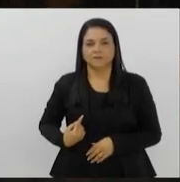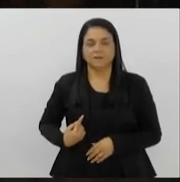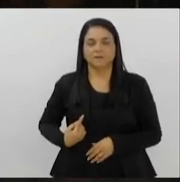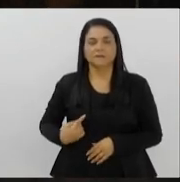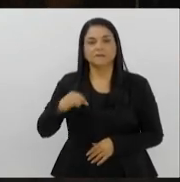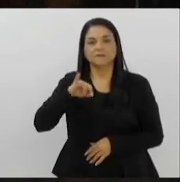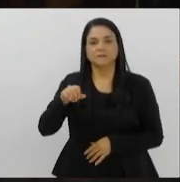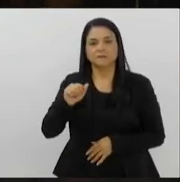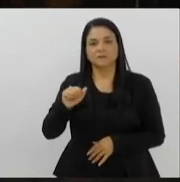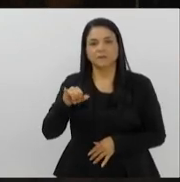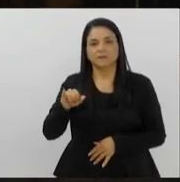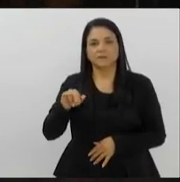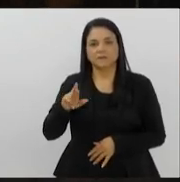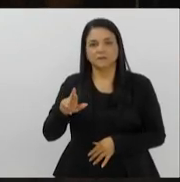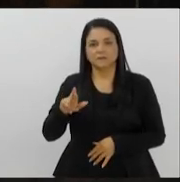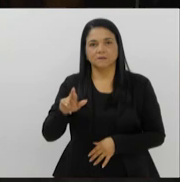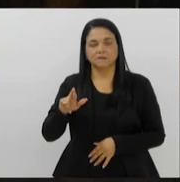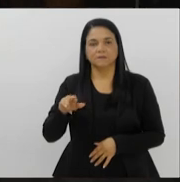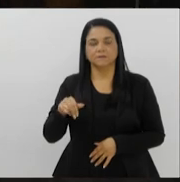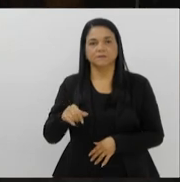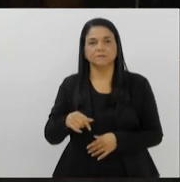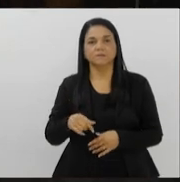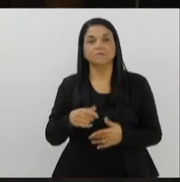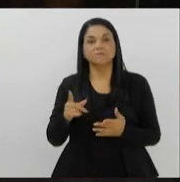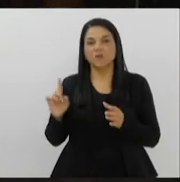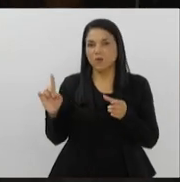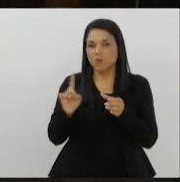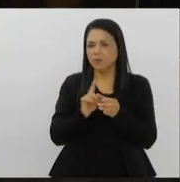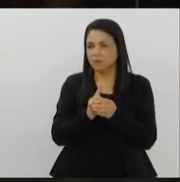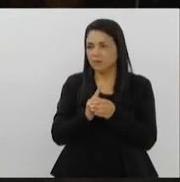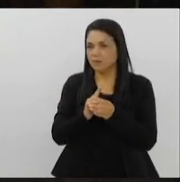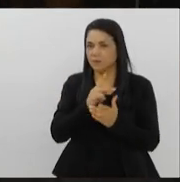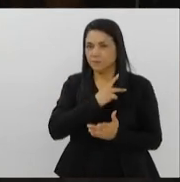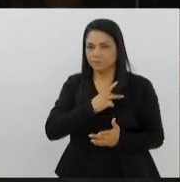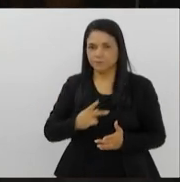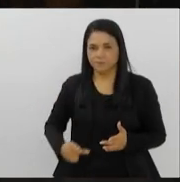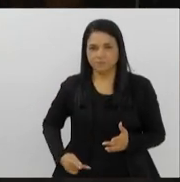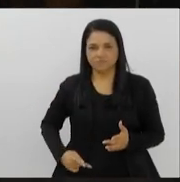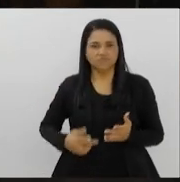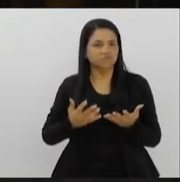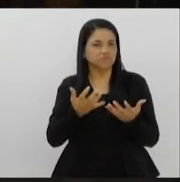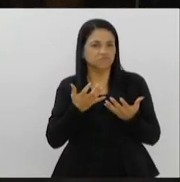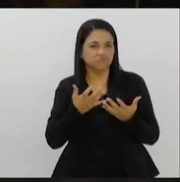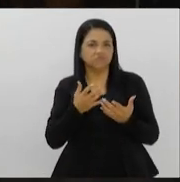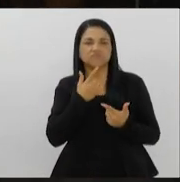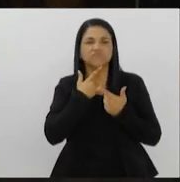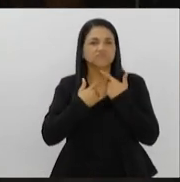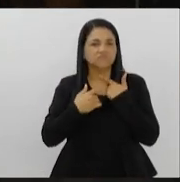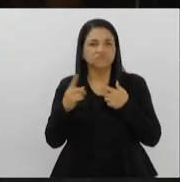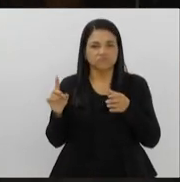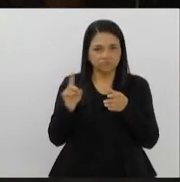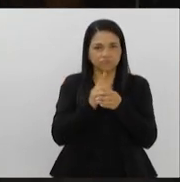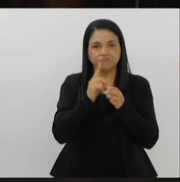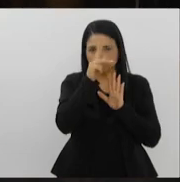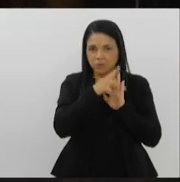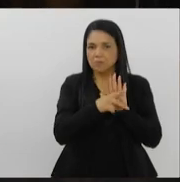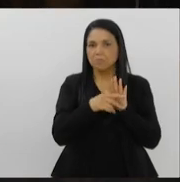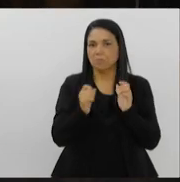Jairi. Senhora presidente, coautoria a quem assim desejar? Deixa eu pegar